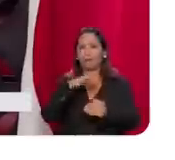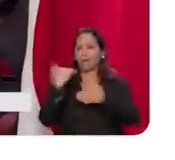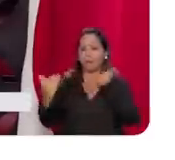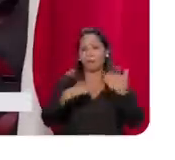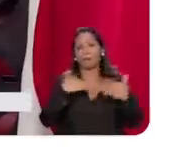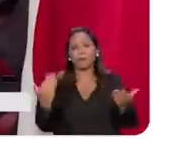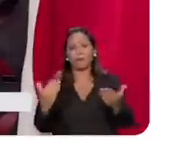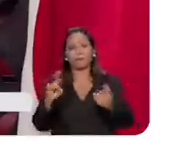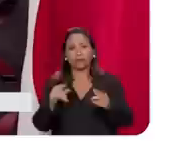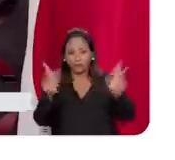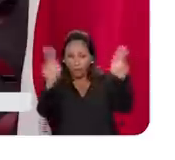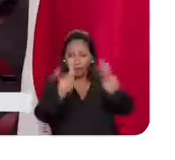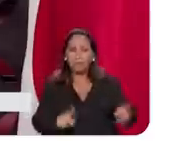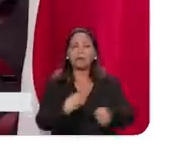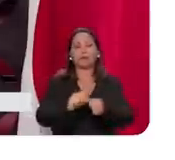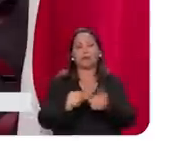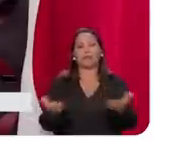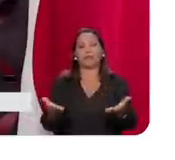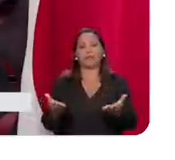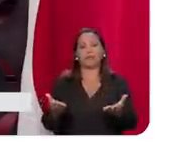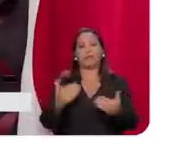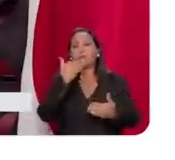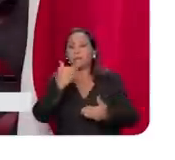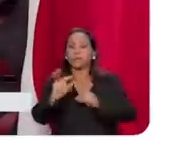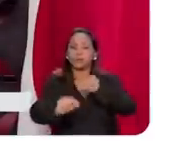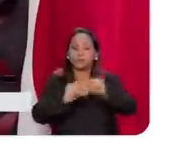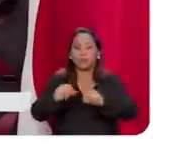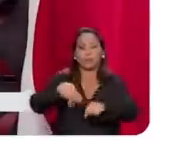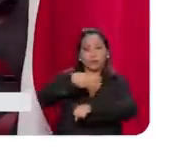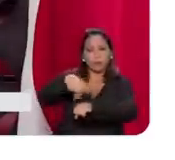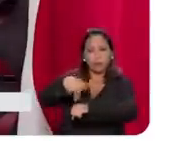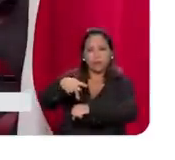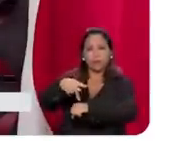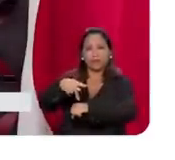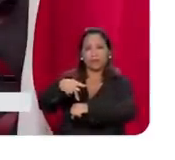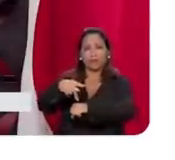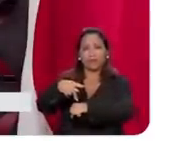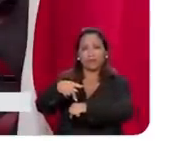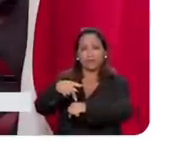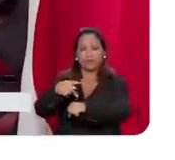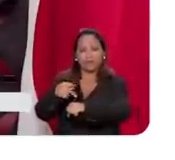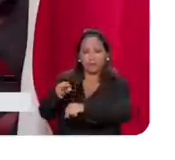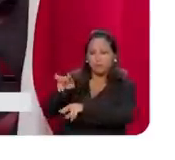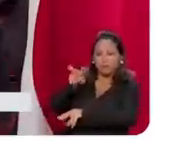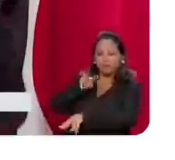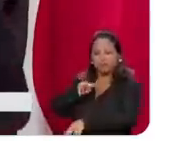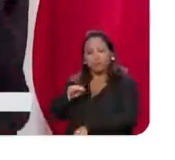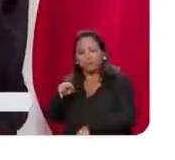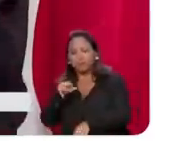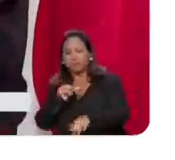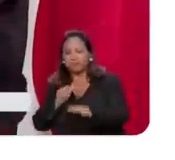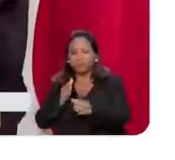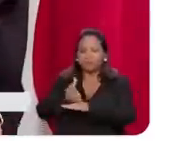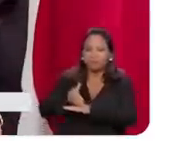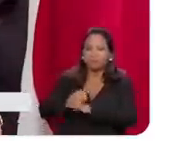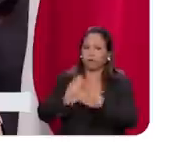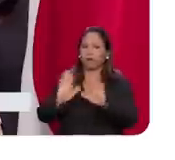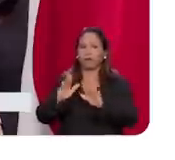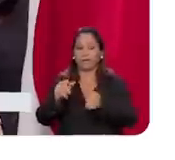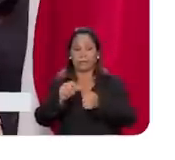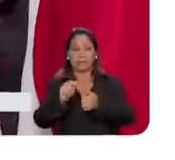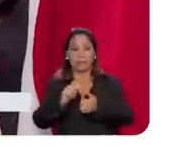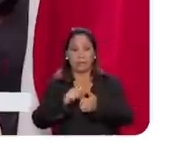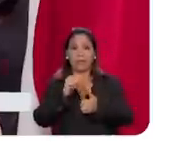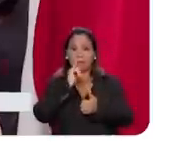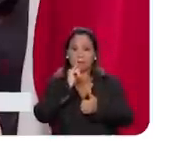tem que defender o que os nossos interesses interesse da Nação fica quietinho não tem o que falar não